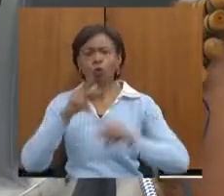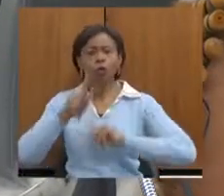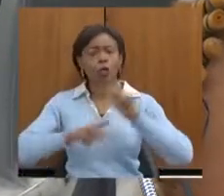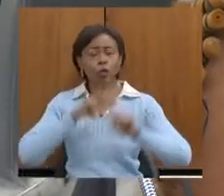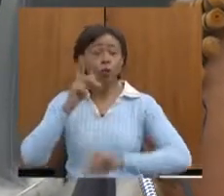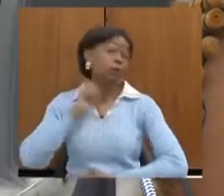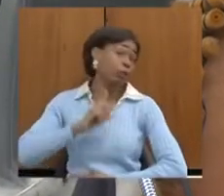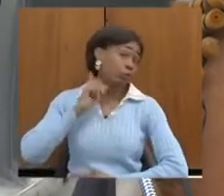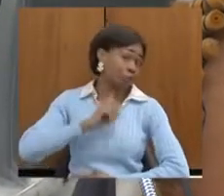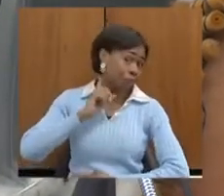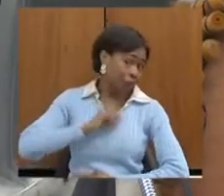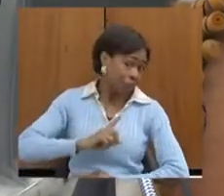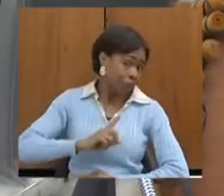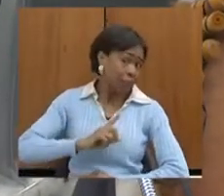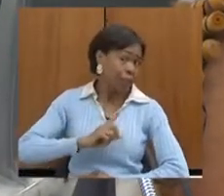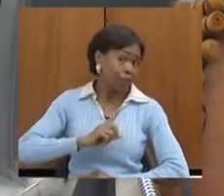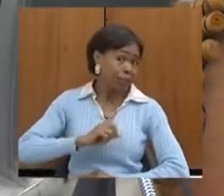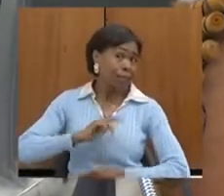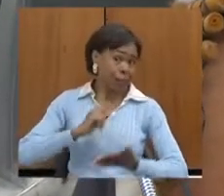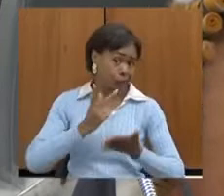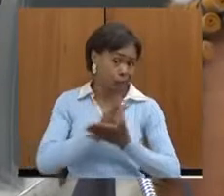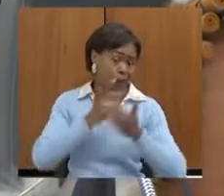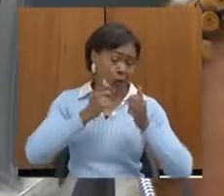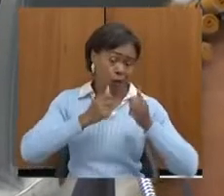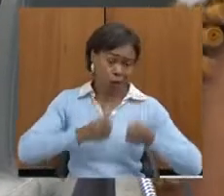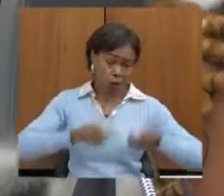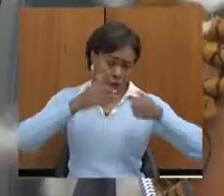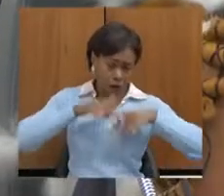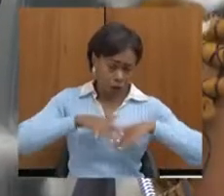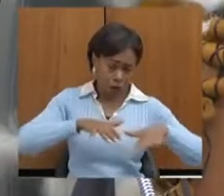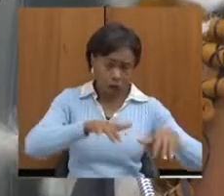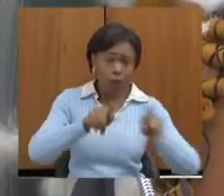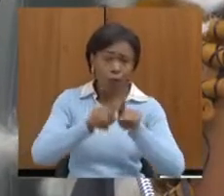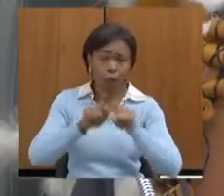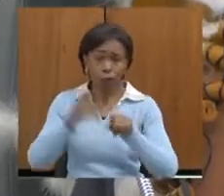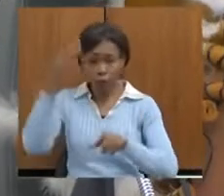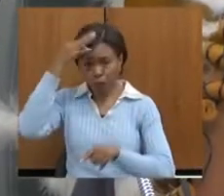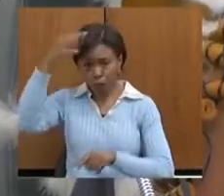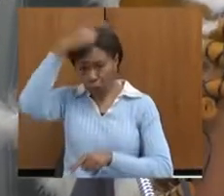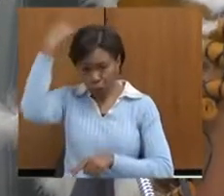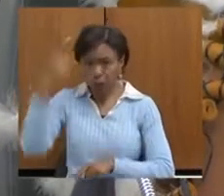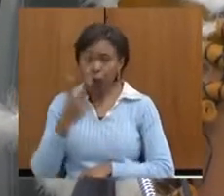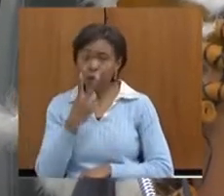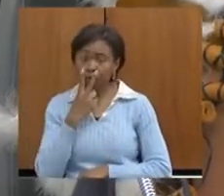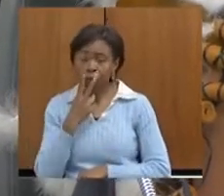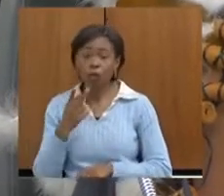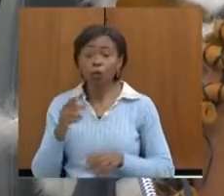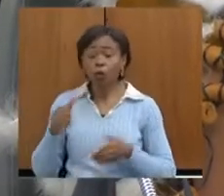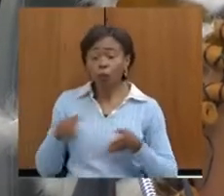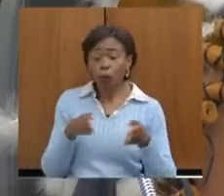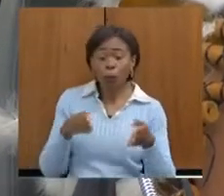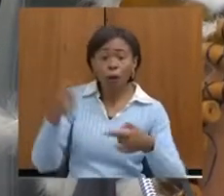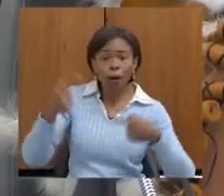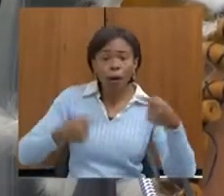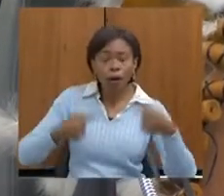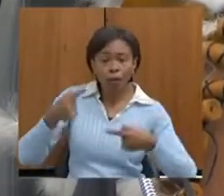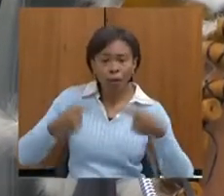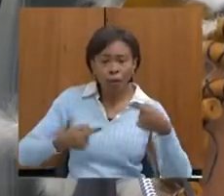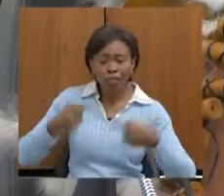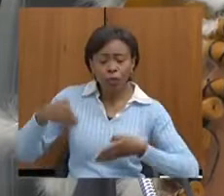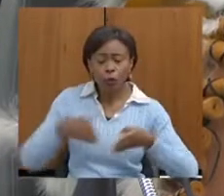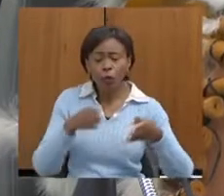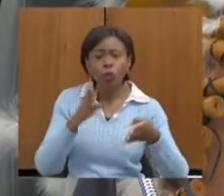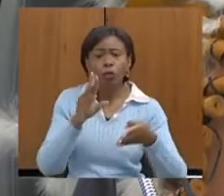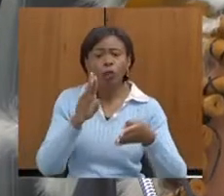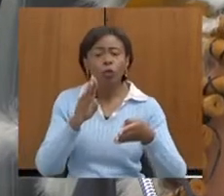que nos acompanham agora tornando esse debate um debate da Bacia do Rio Doce e não apenas aqui de Minas Gerais são